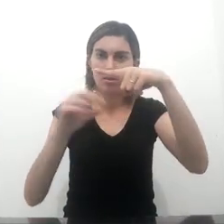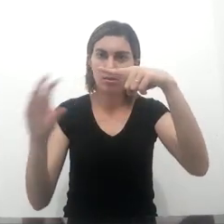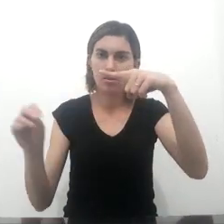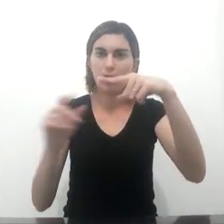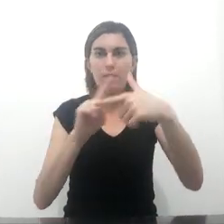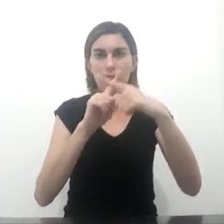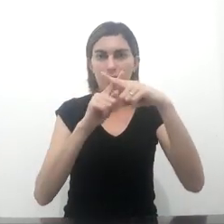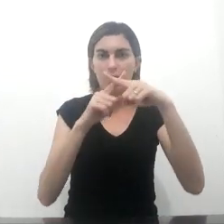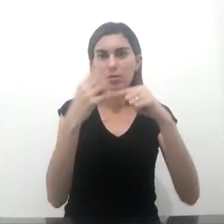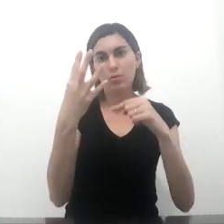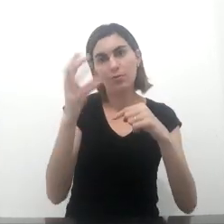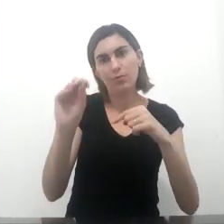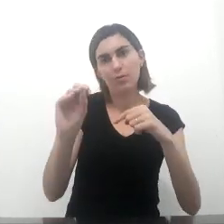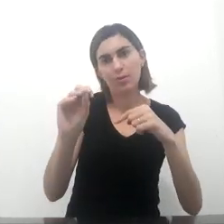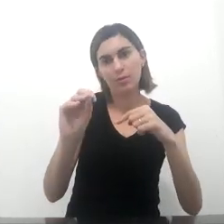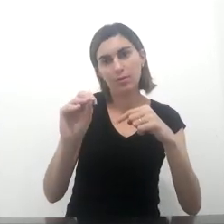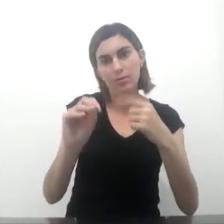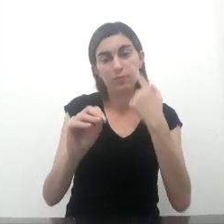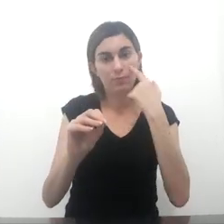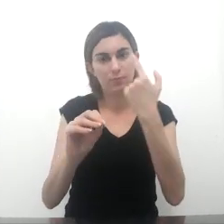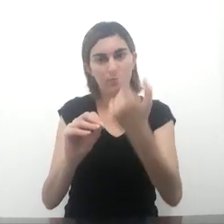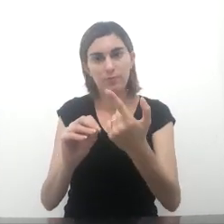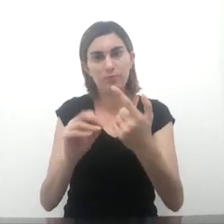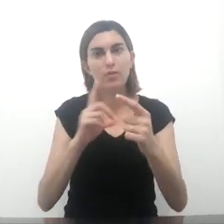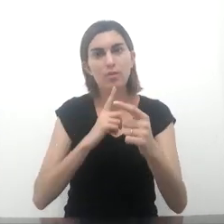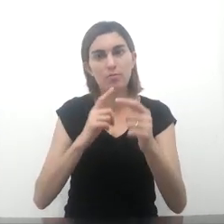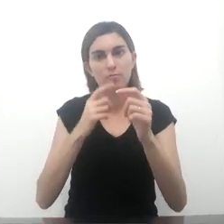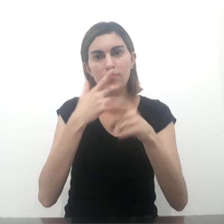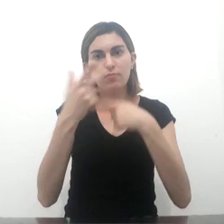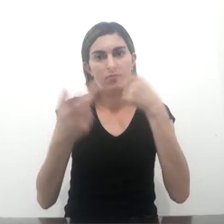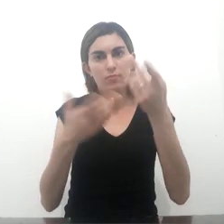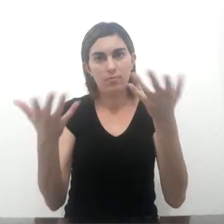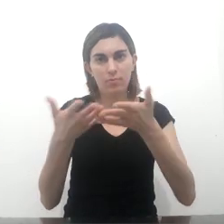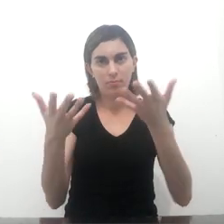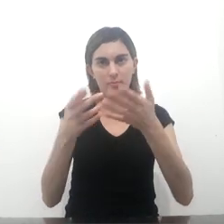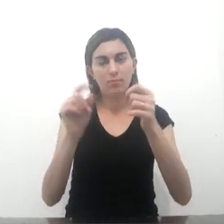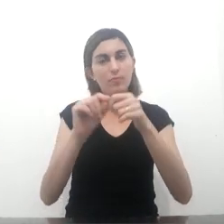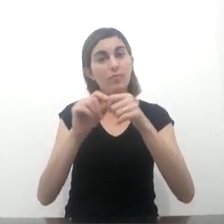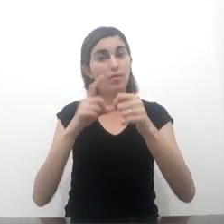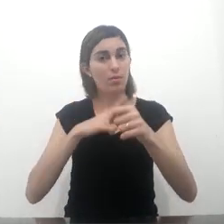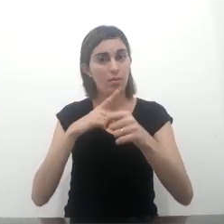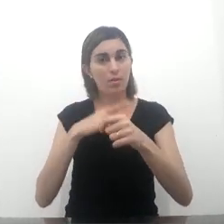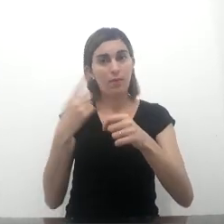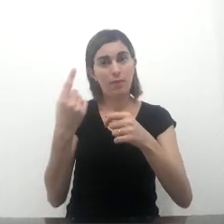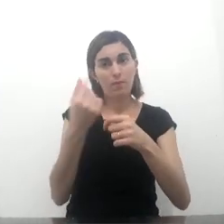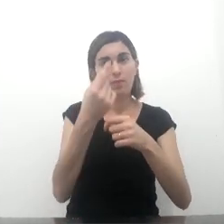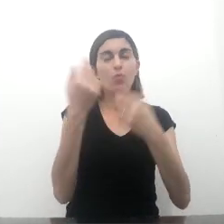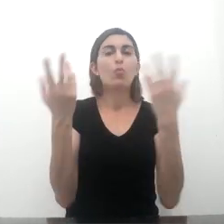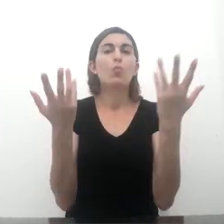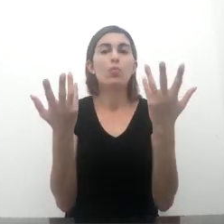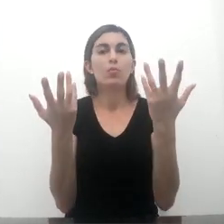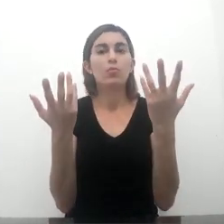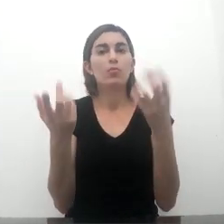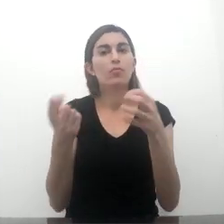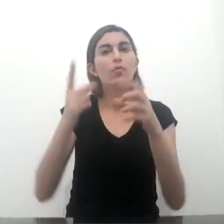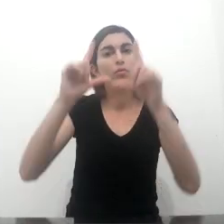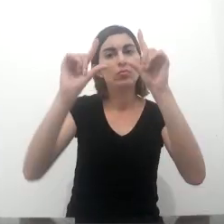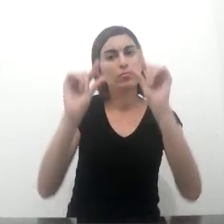100 vezes 40. Então, já nessa questão aí, que a gente está fazendo agora, ele teve um valor, esse